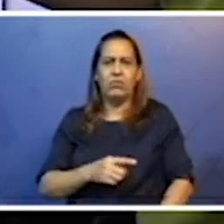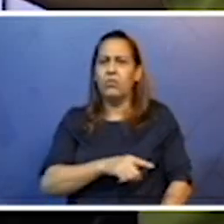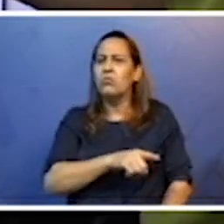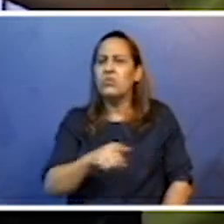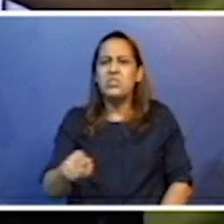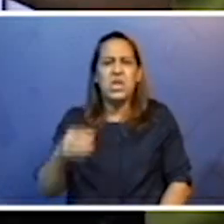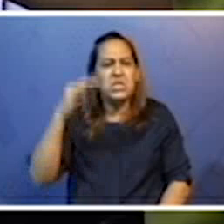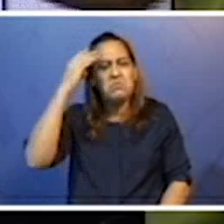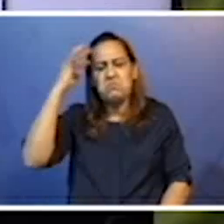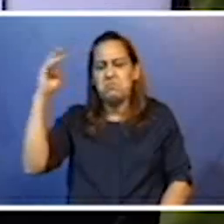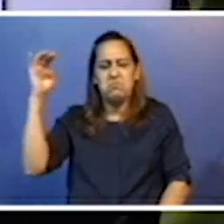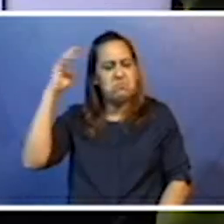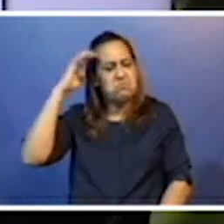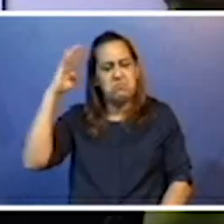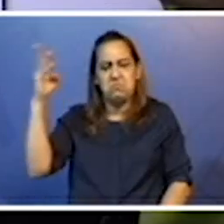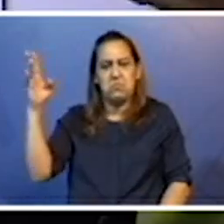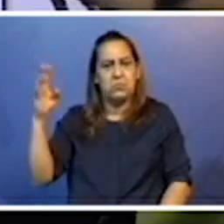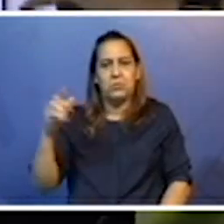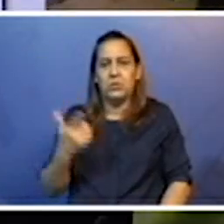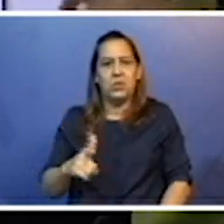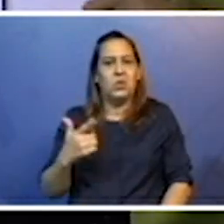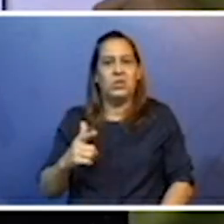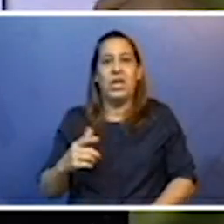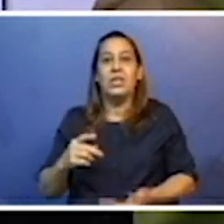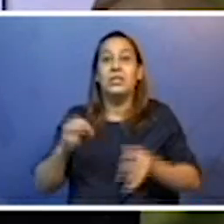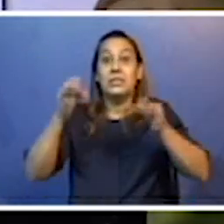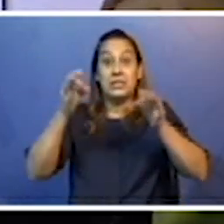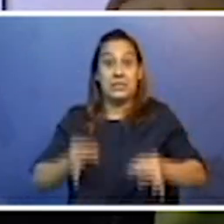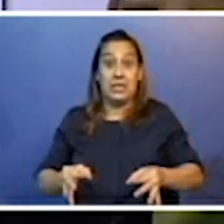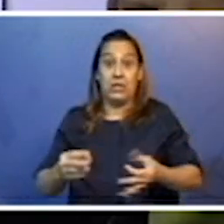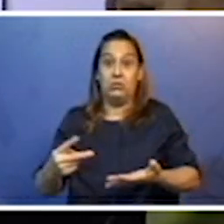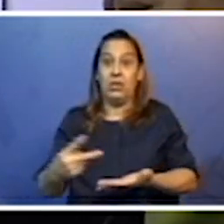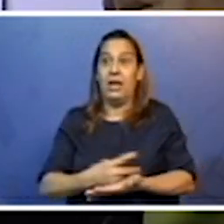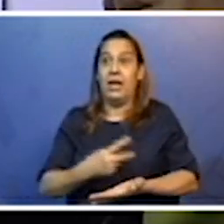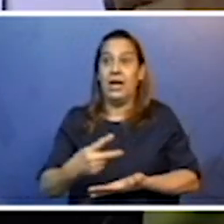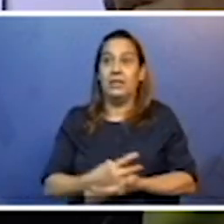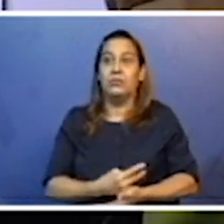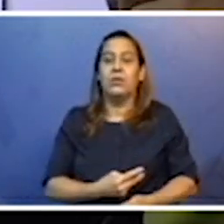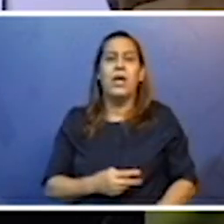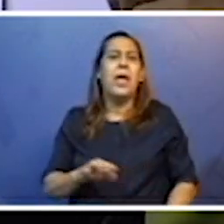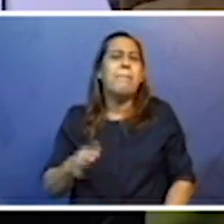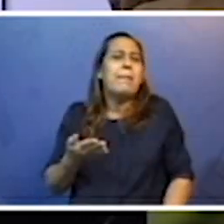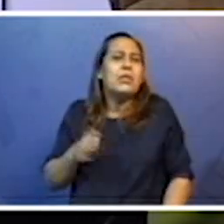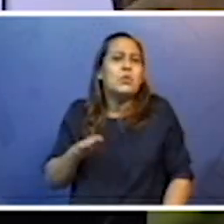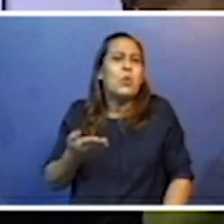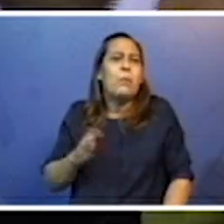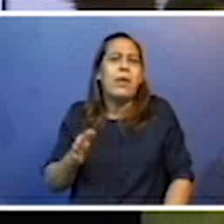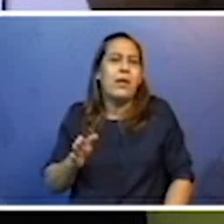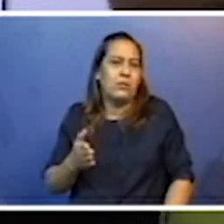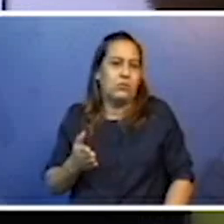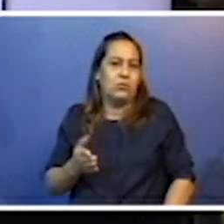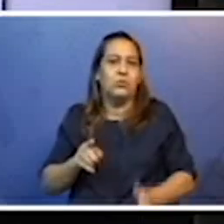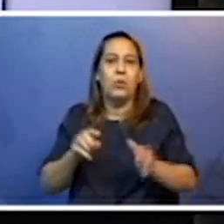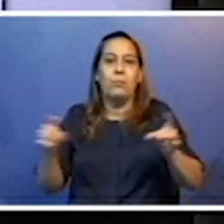quanto vocês acham. Não existe certo e errado, porque, olha, é uma estimativa, tá